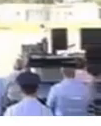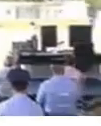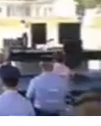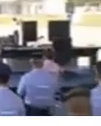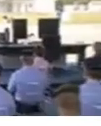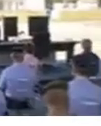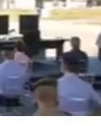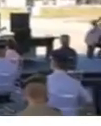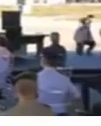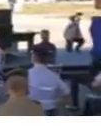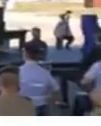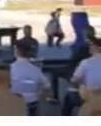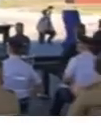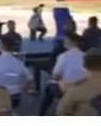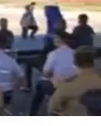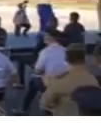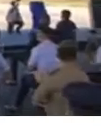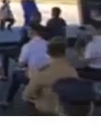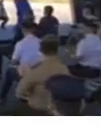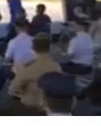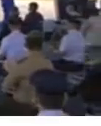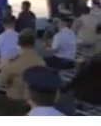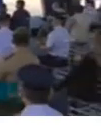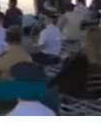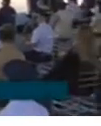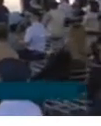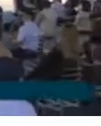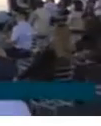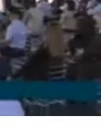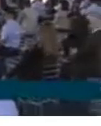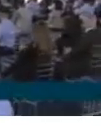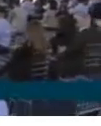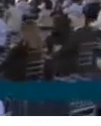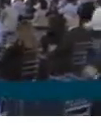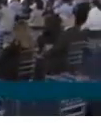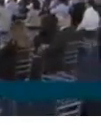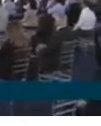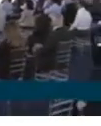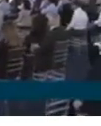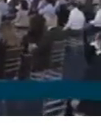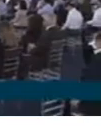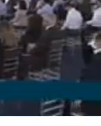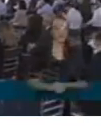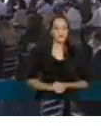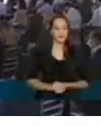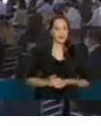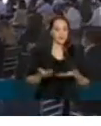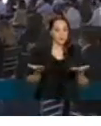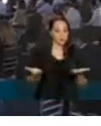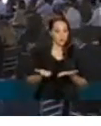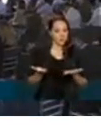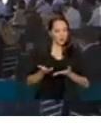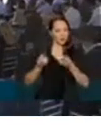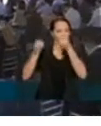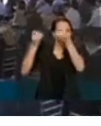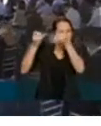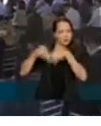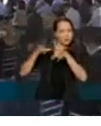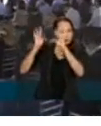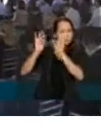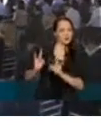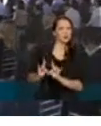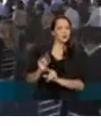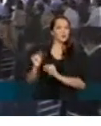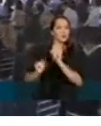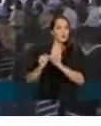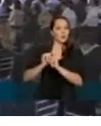Para Para conduzir as explicações referentes